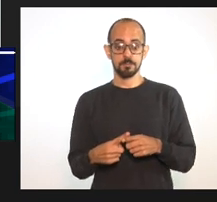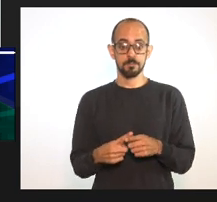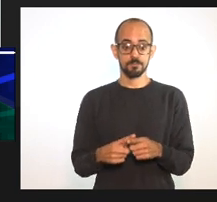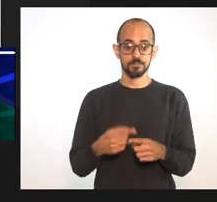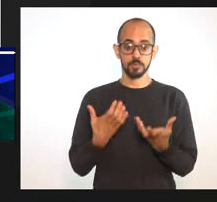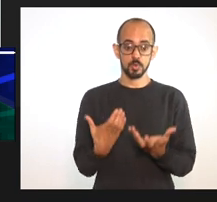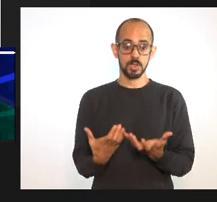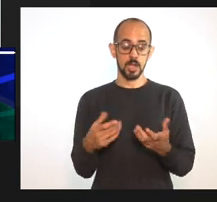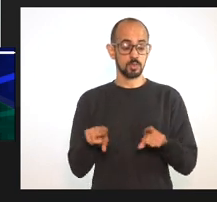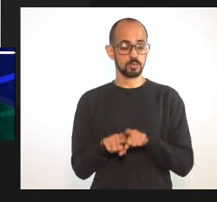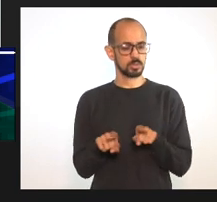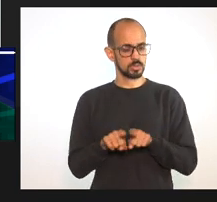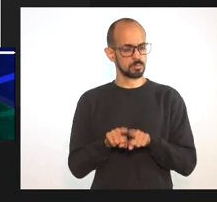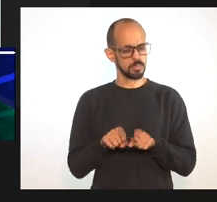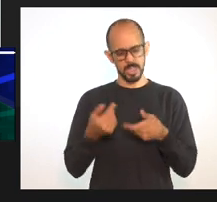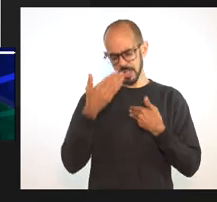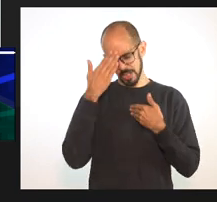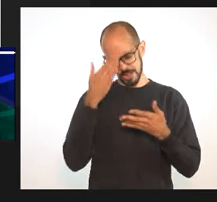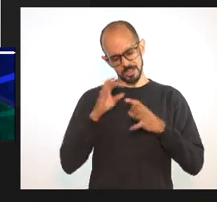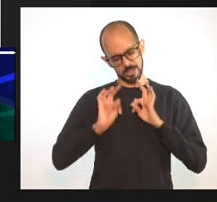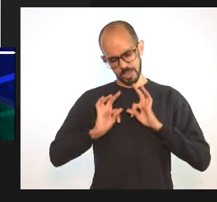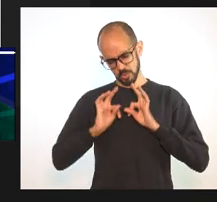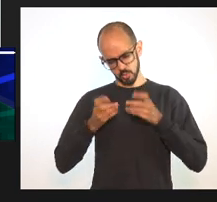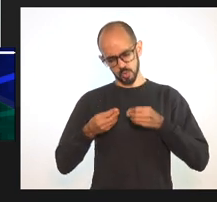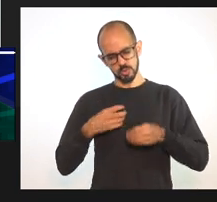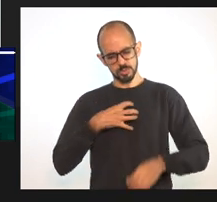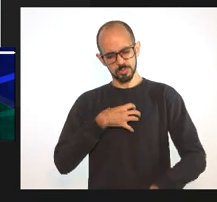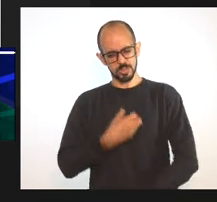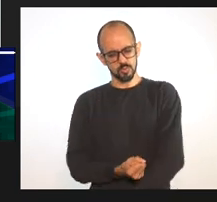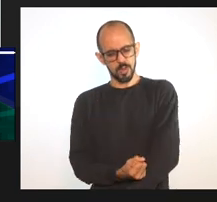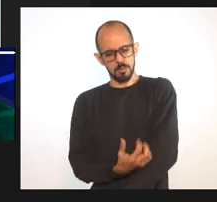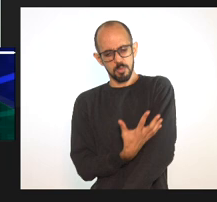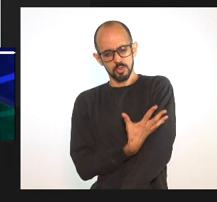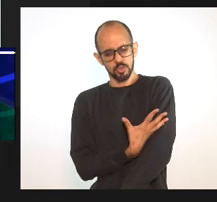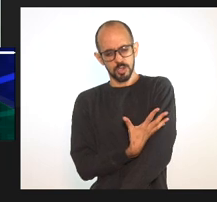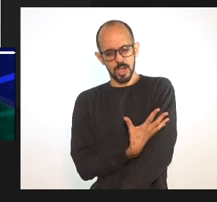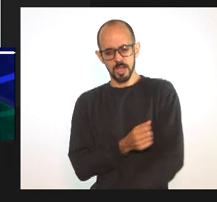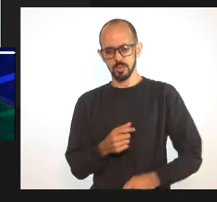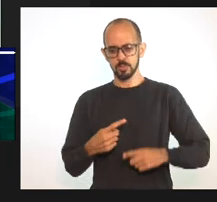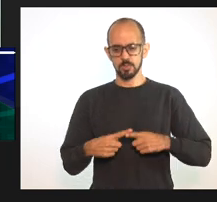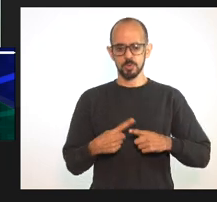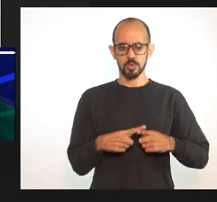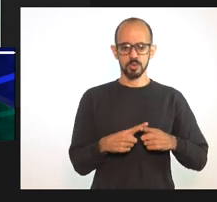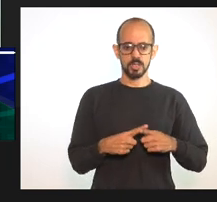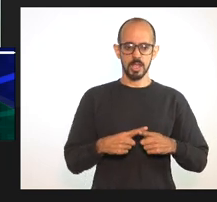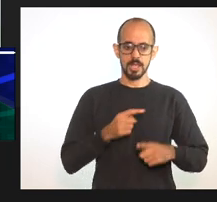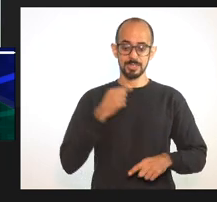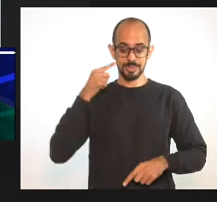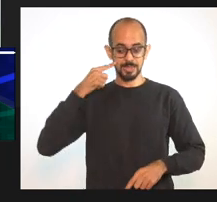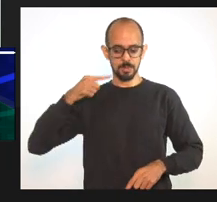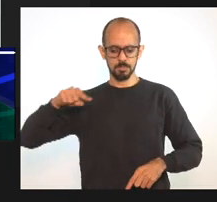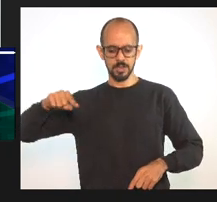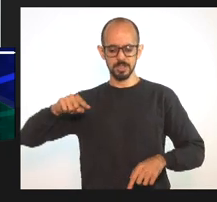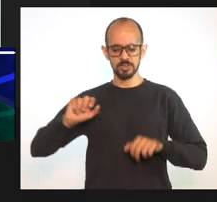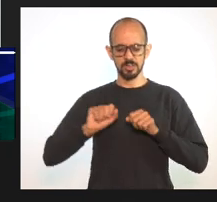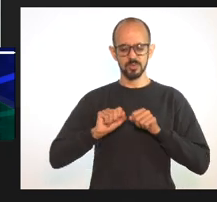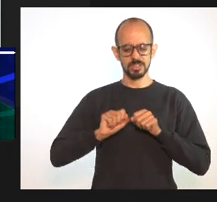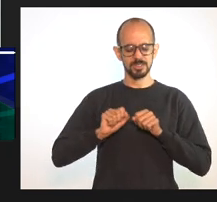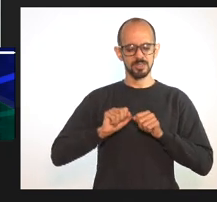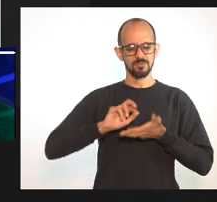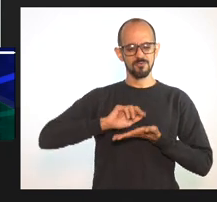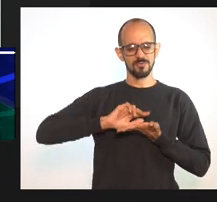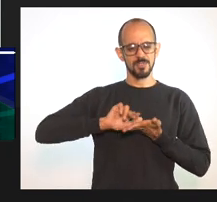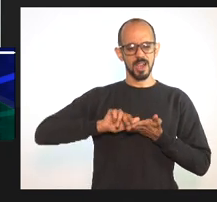eu quero agradecer a todas, enfim. Eu fico emocionada porque essa semana a gente tem feito e ouvido muitas mulheres em vários